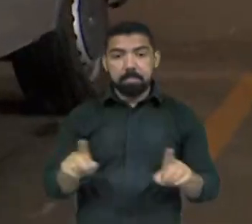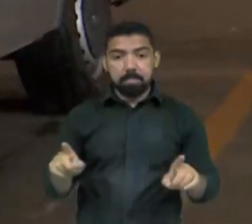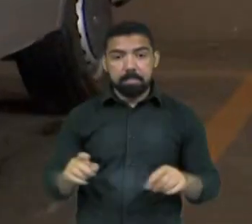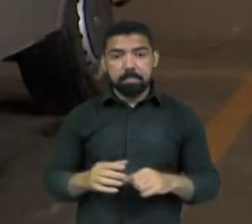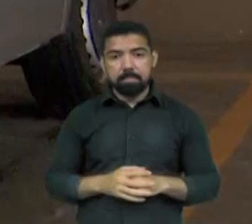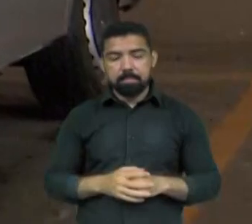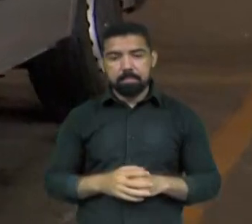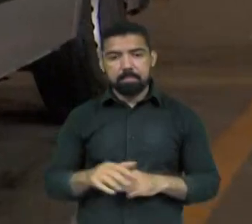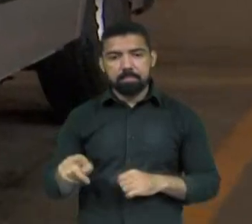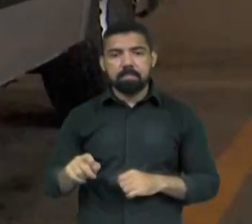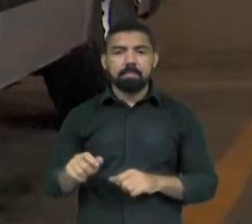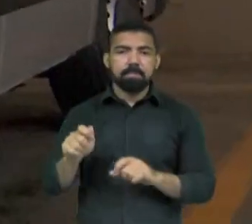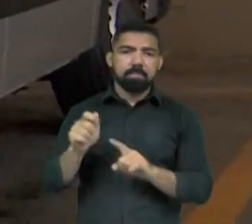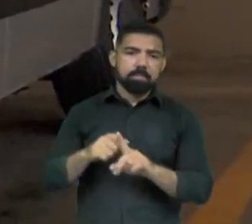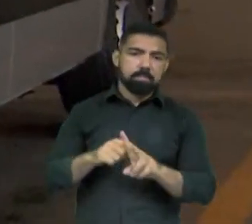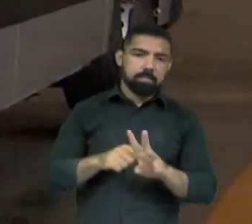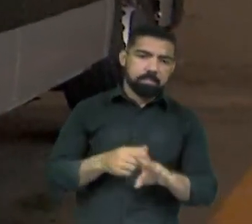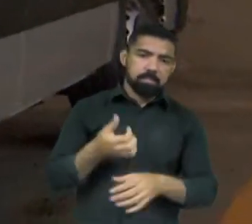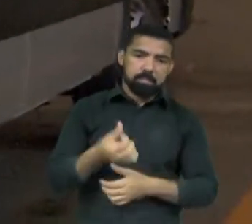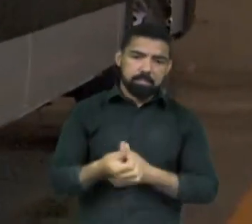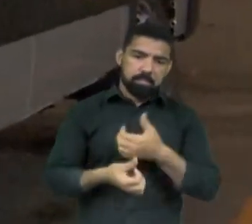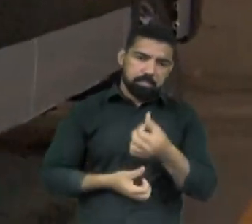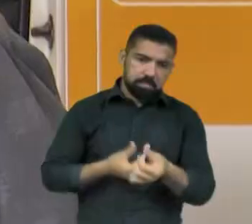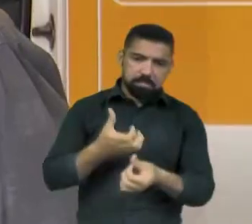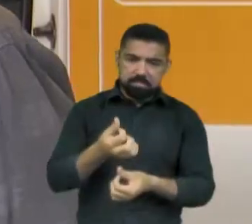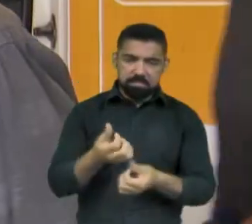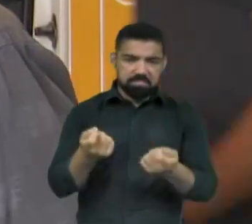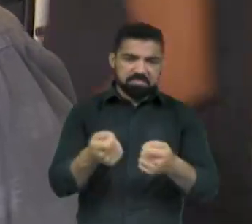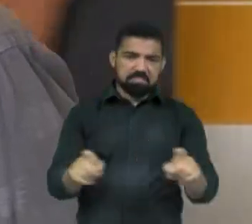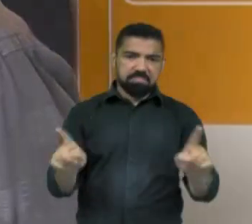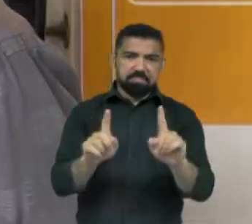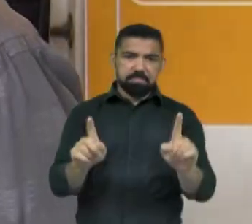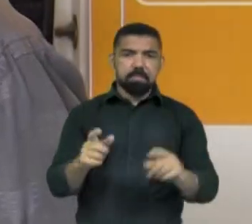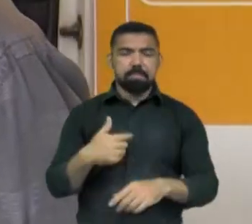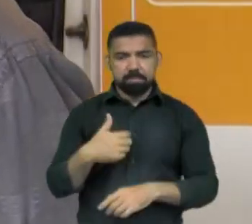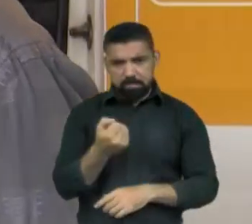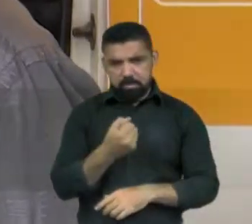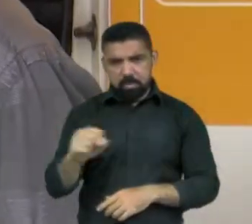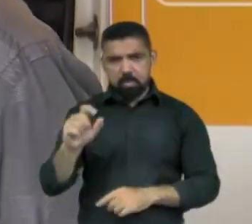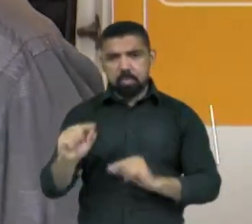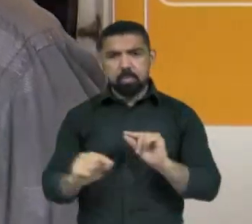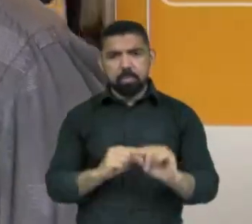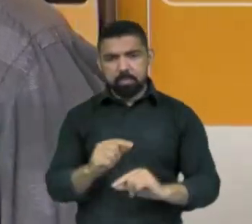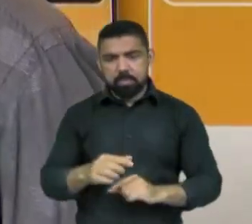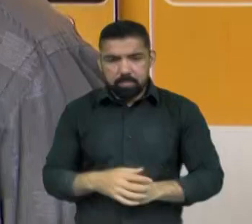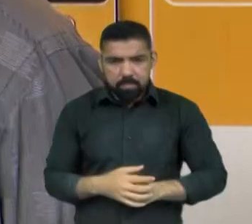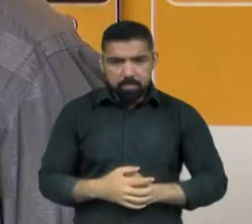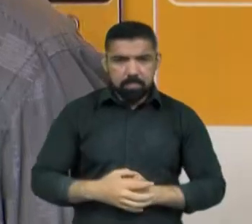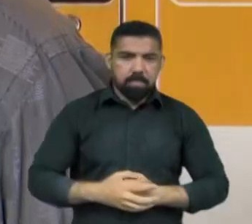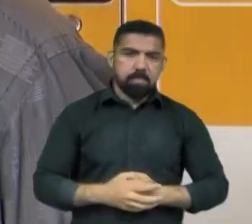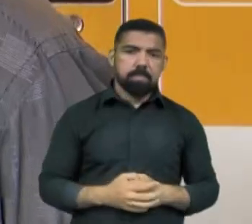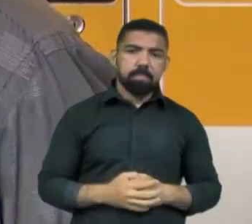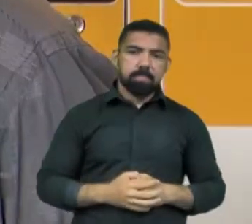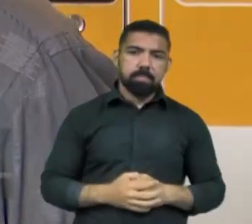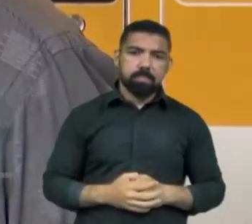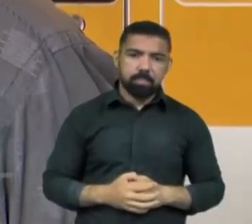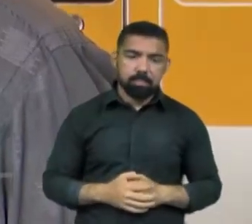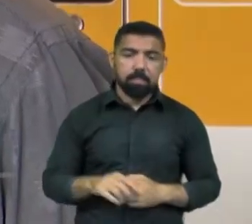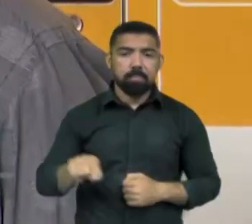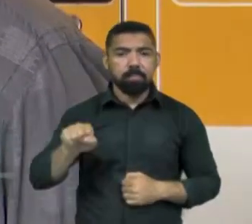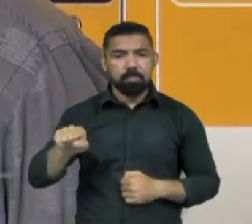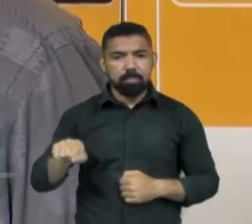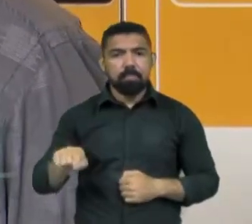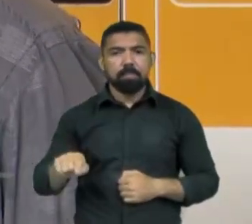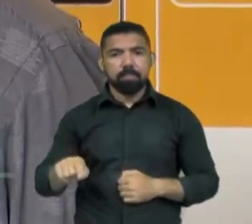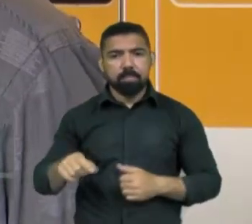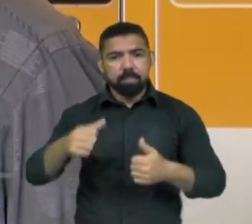que seja realizada a cada seis meses. Eu defendo a tese que essa vistoria pode ser feita de